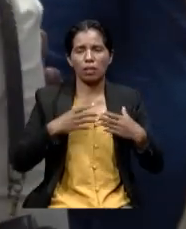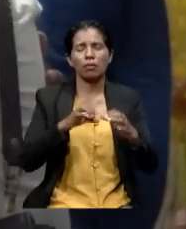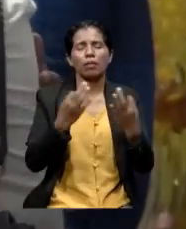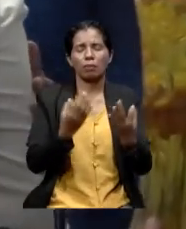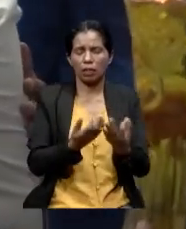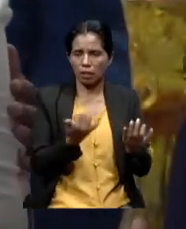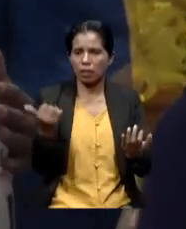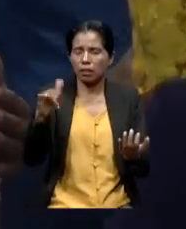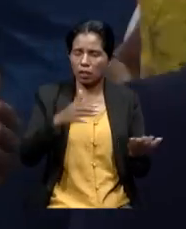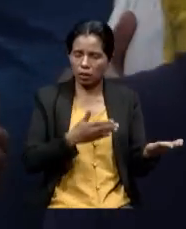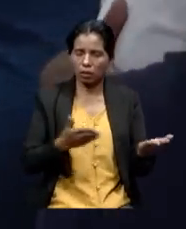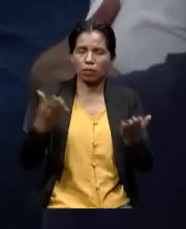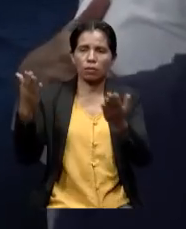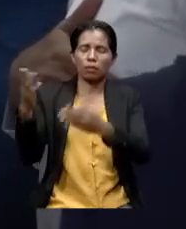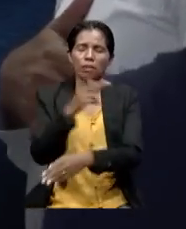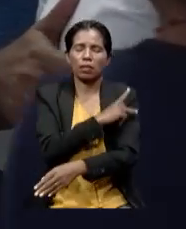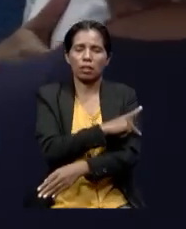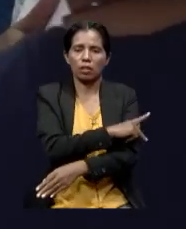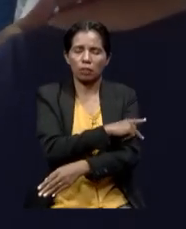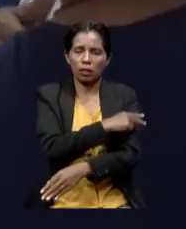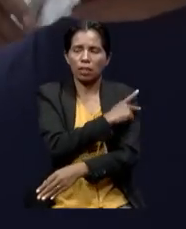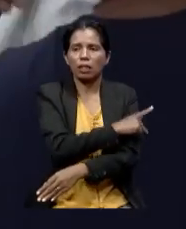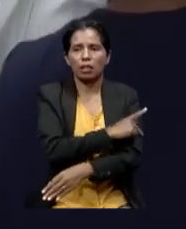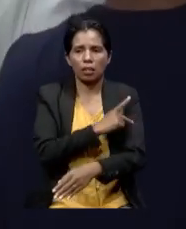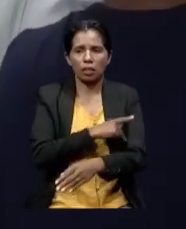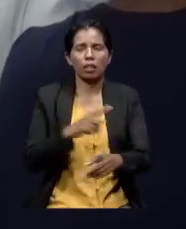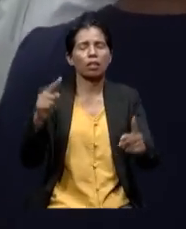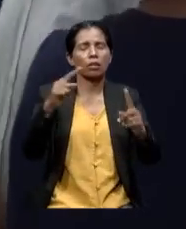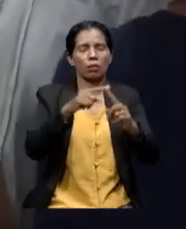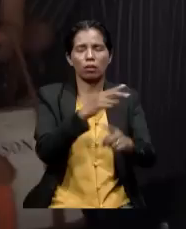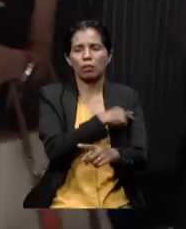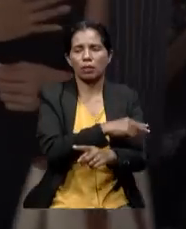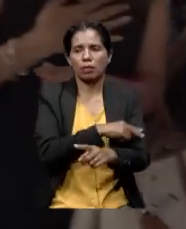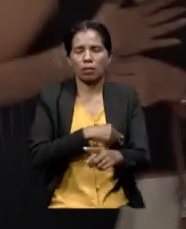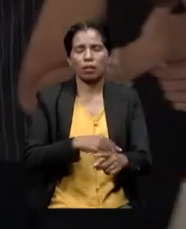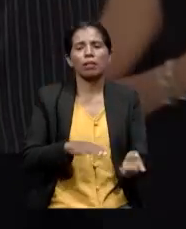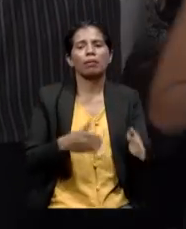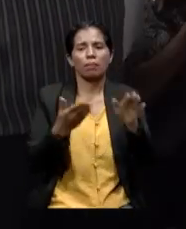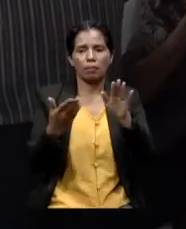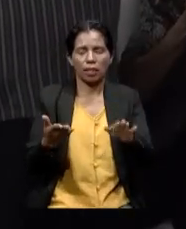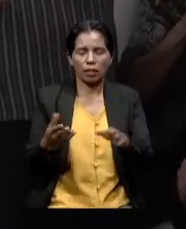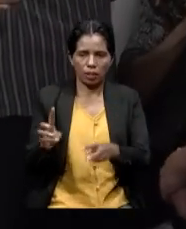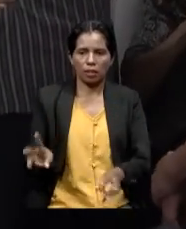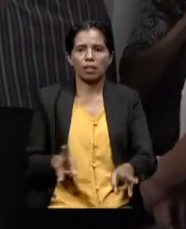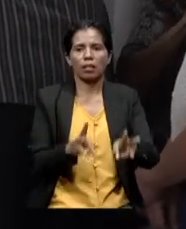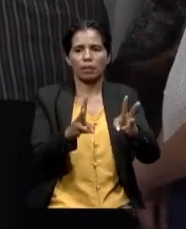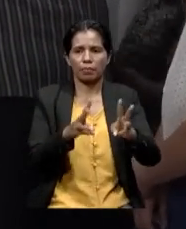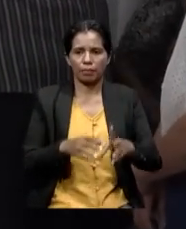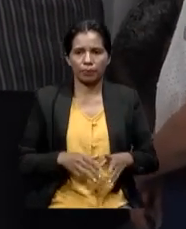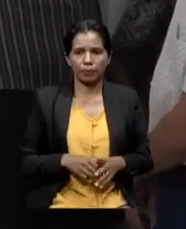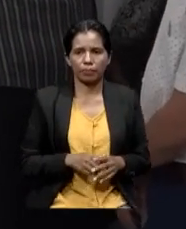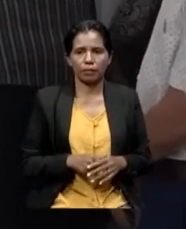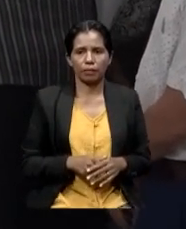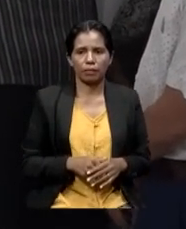lori mate bien ba clínica Stanford, mai be antes to clínica refere mate bien iskotu iha dalan klaran.